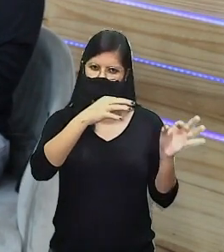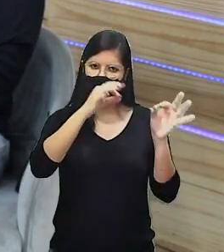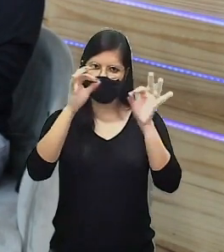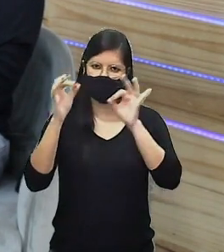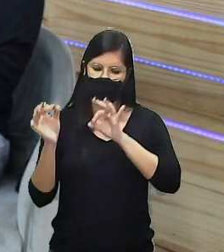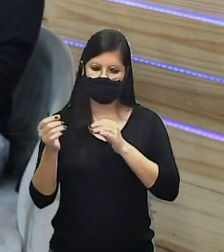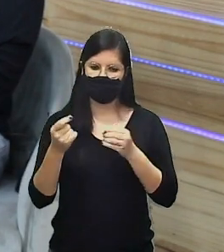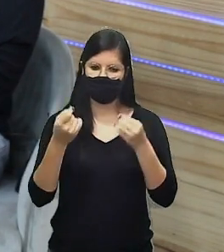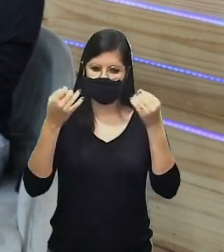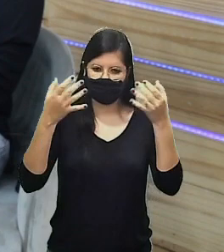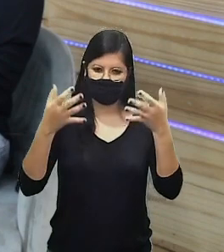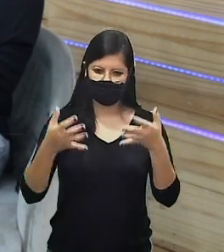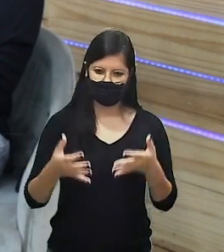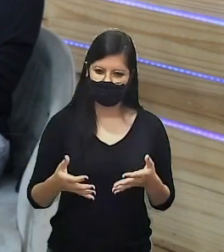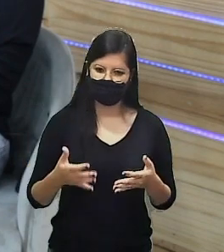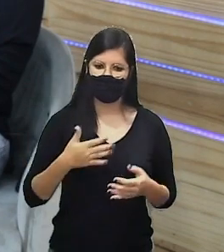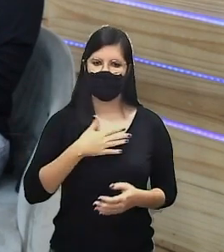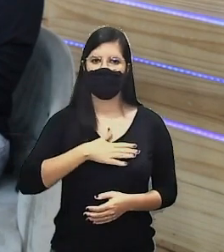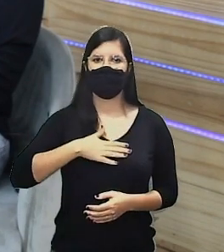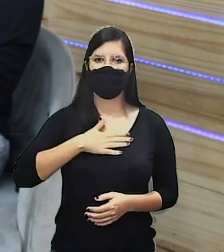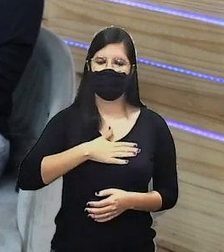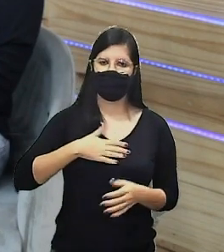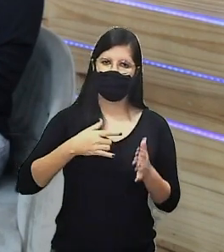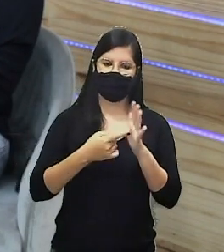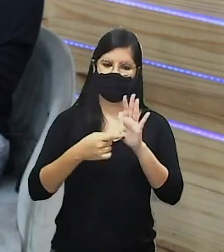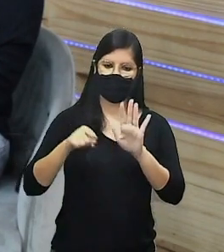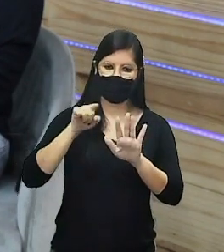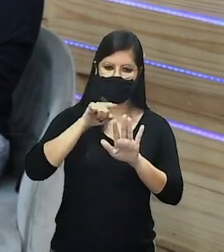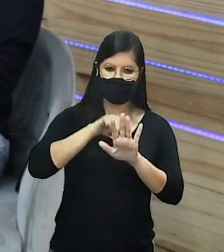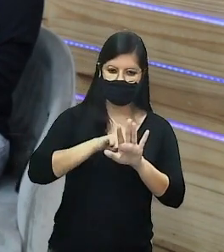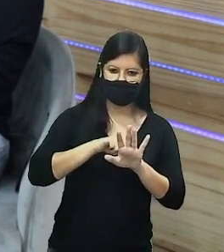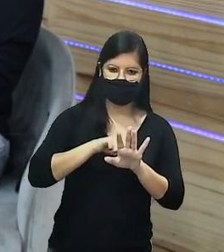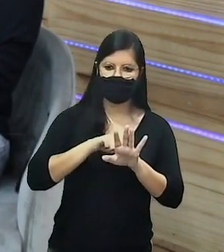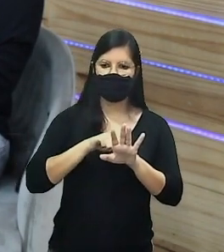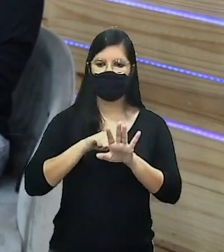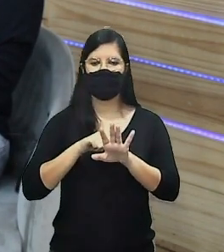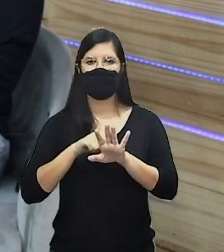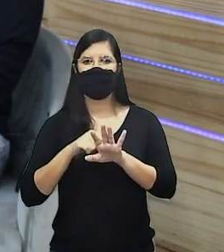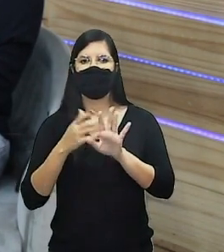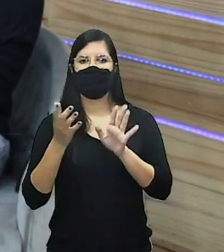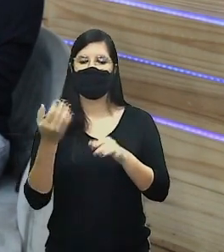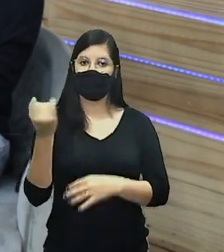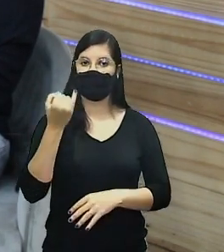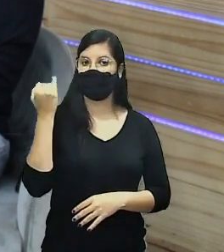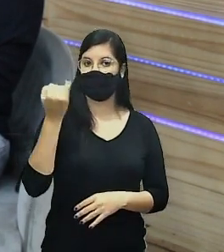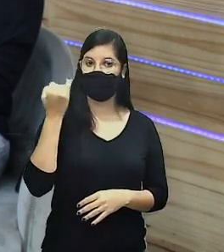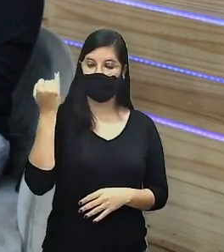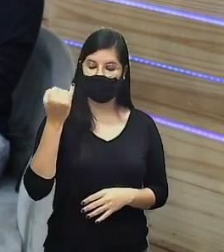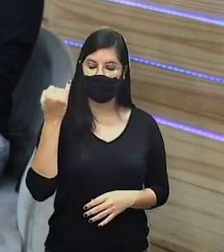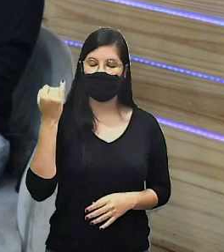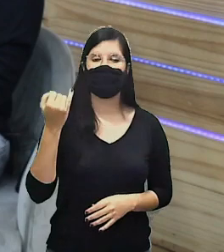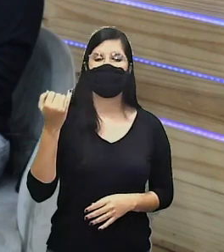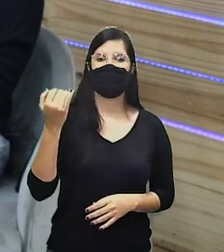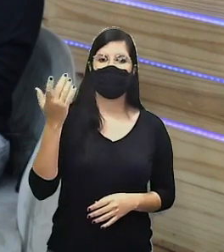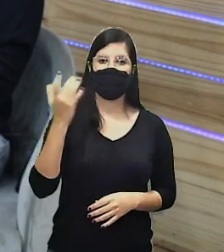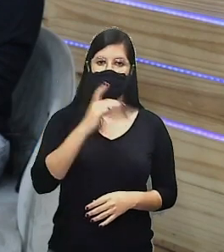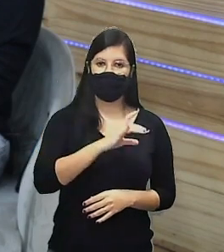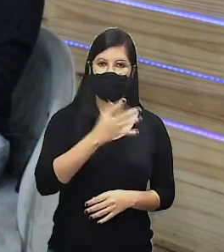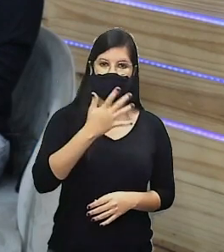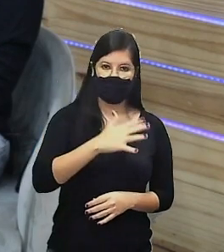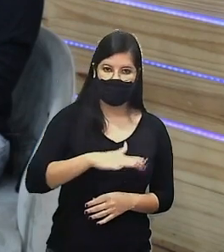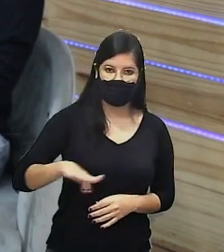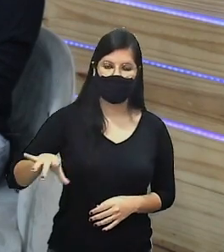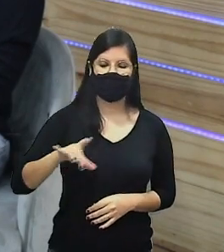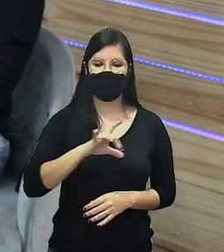que ele falou, e ele gosta muito dessas metáforas, ele falou de como era importante, ou como foi importante para cada